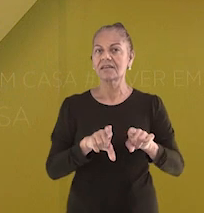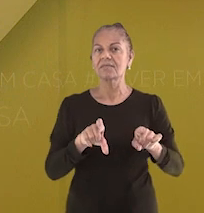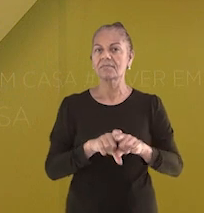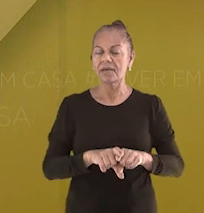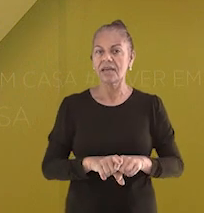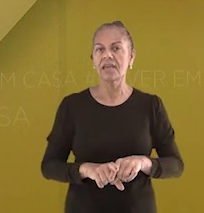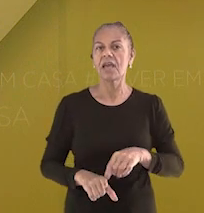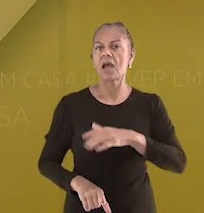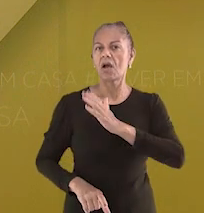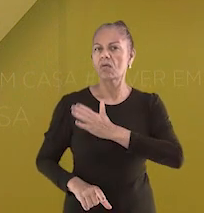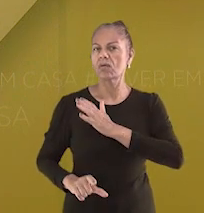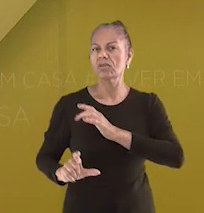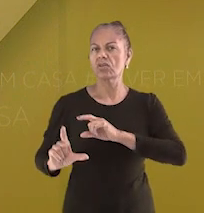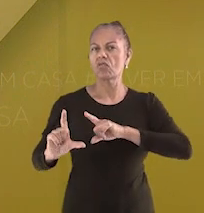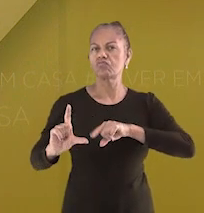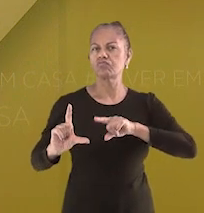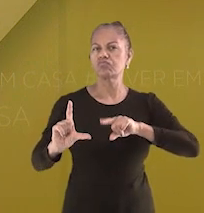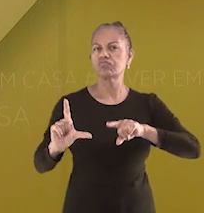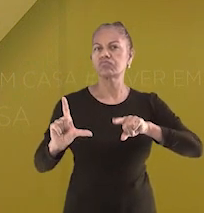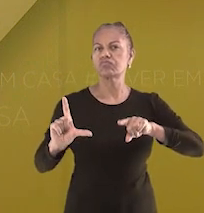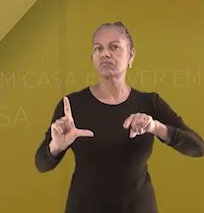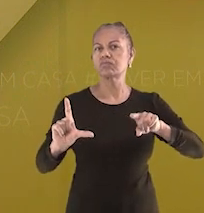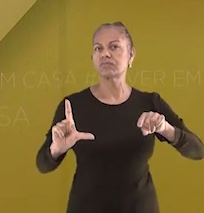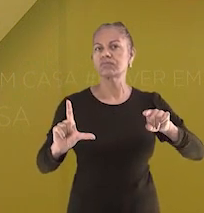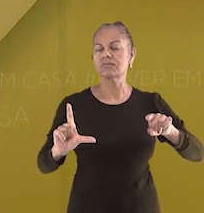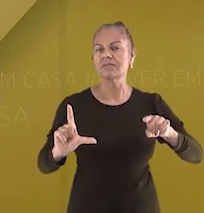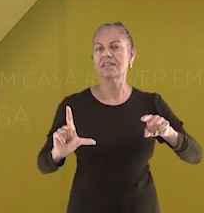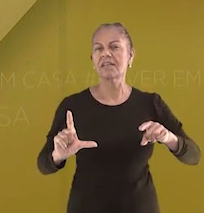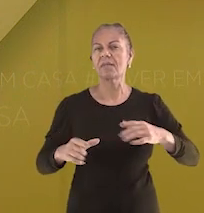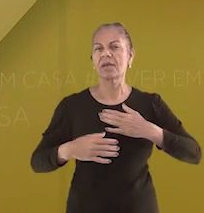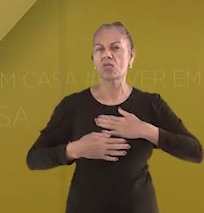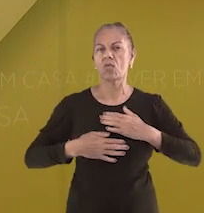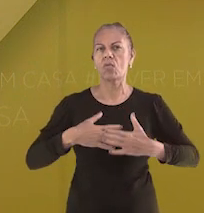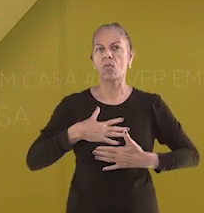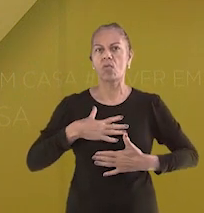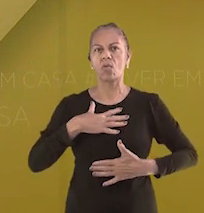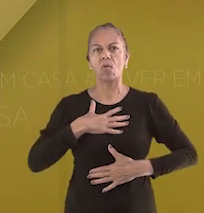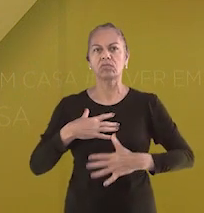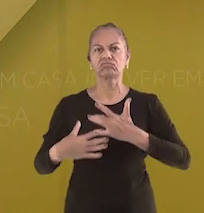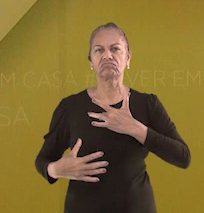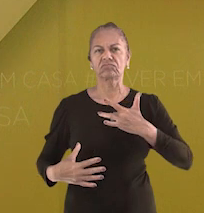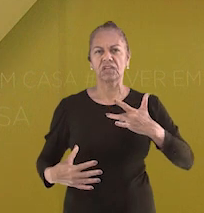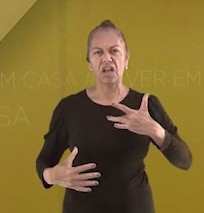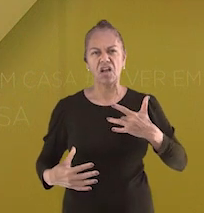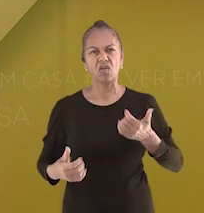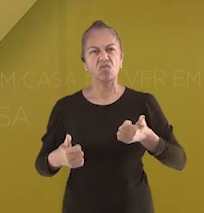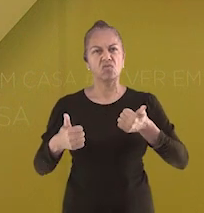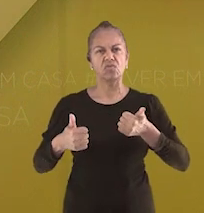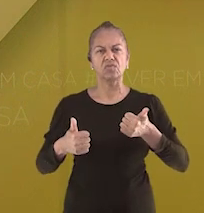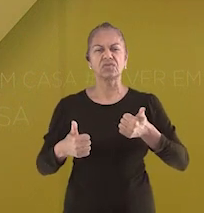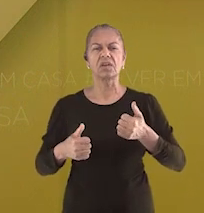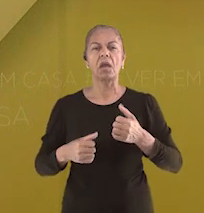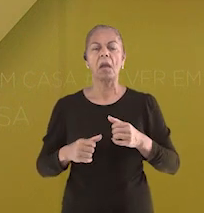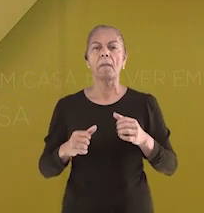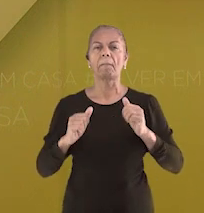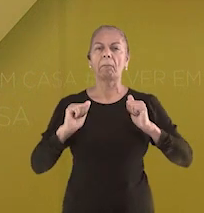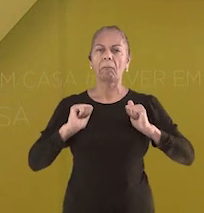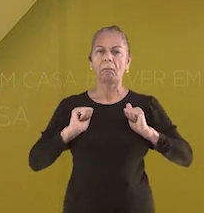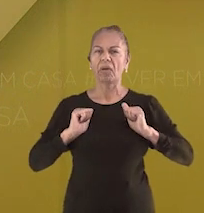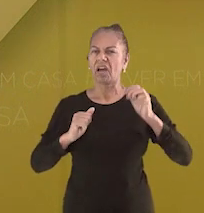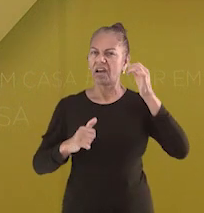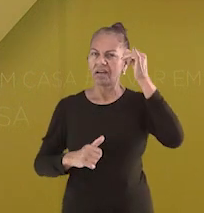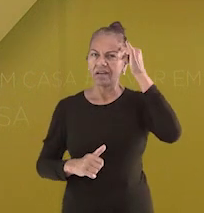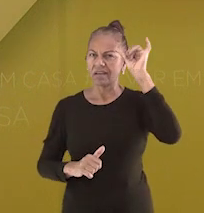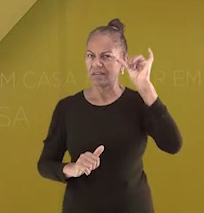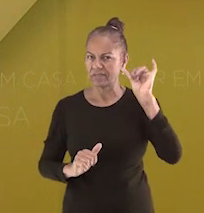também aumentar o seu condicionamento físico e se livrar do sedentarismo. Mas como toda atividade física, os exercícios aeróbicos devem